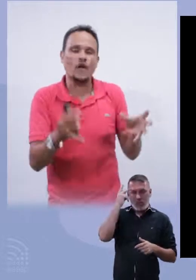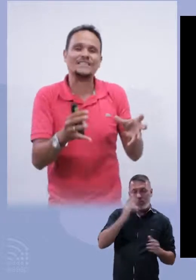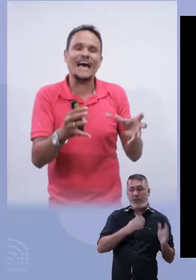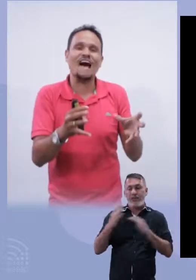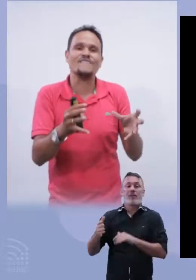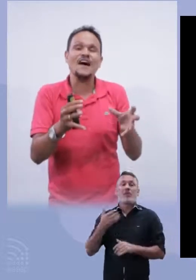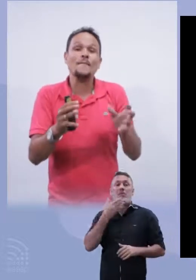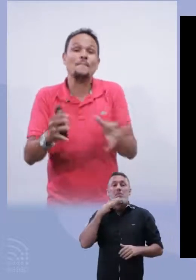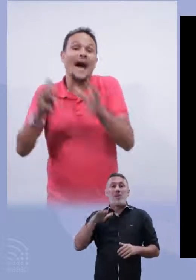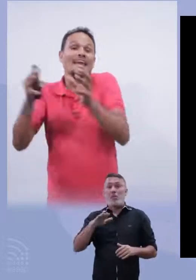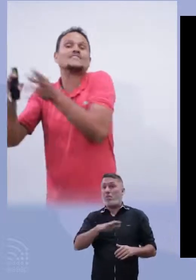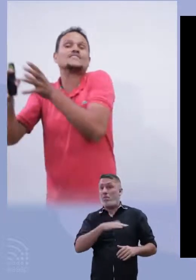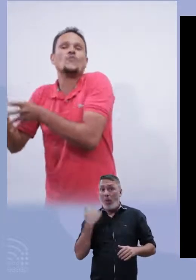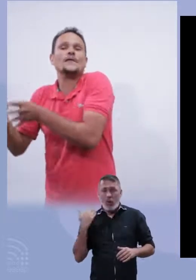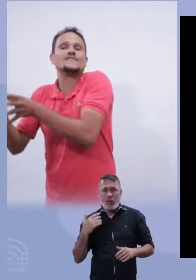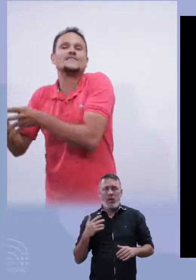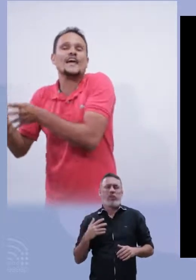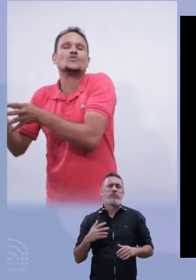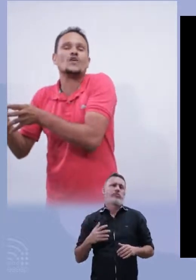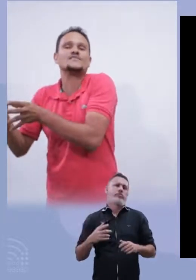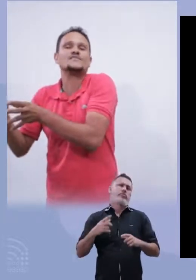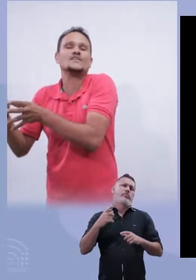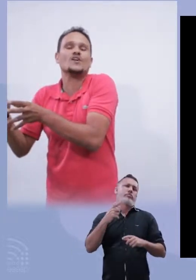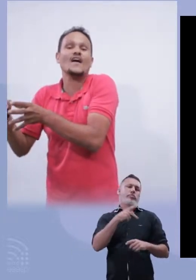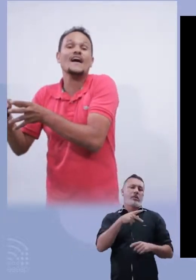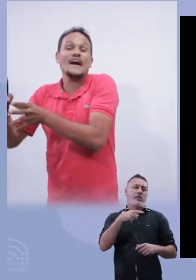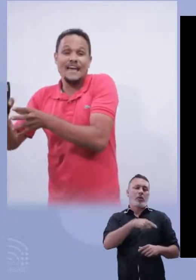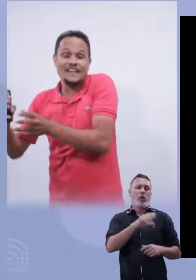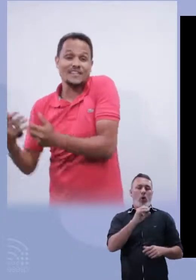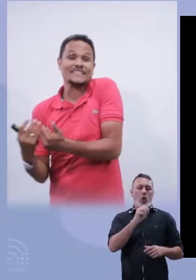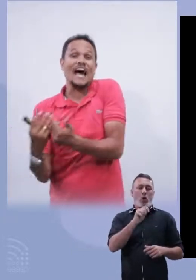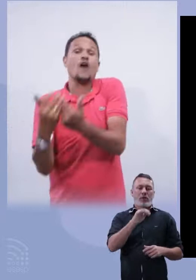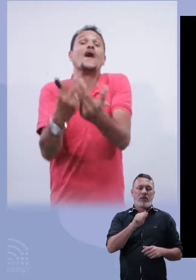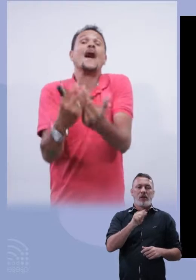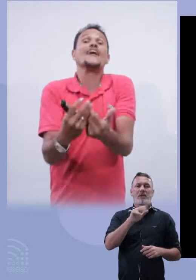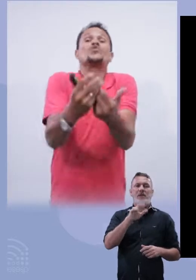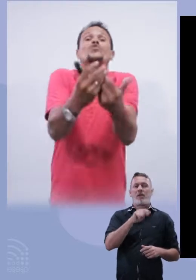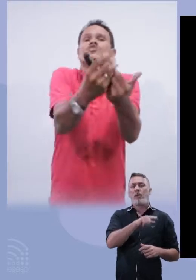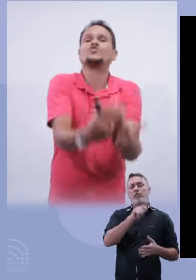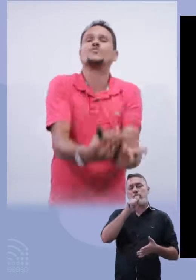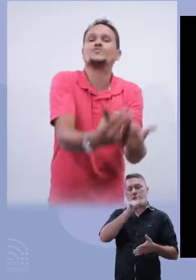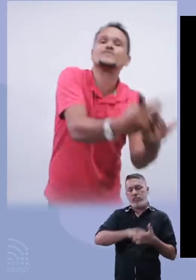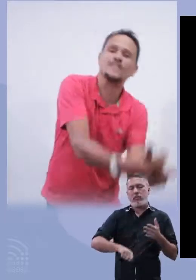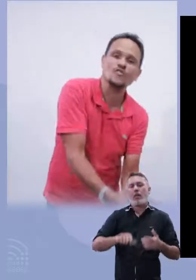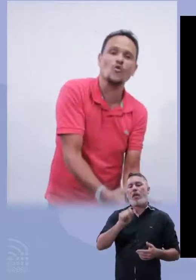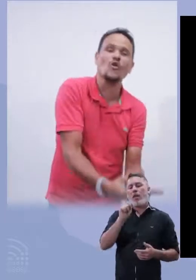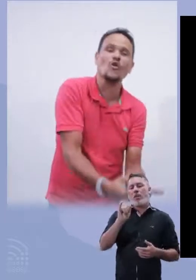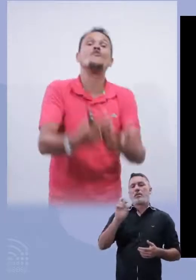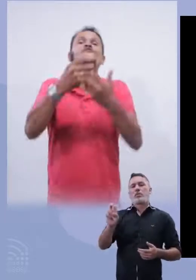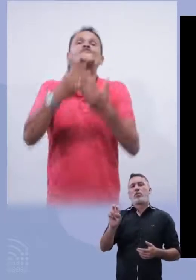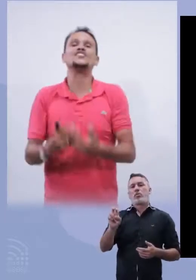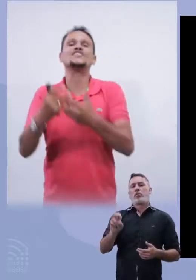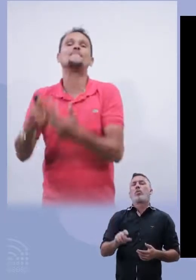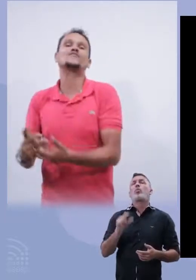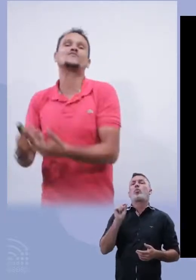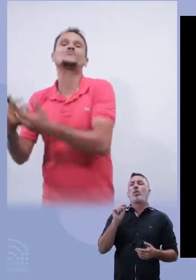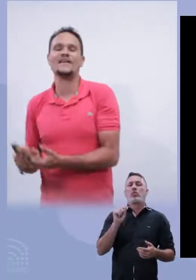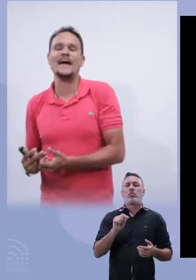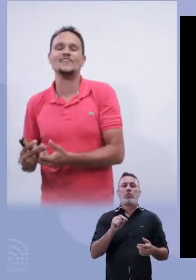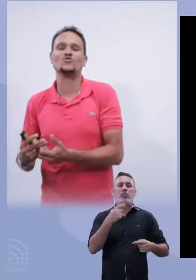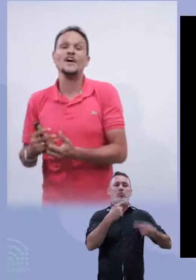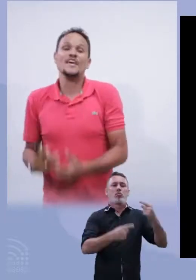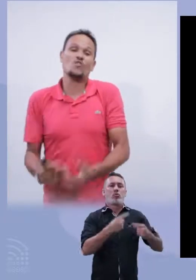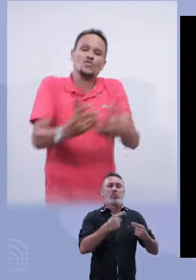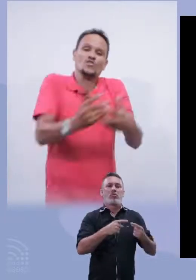o que faltava para então o presidente Costa e Silva editar o ato de número 5, que é o fechamento